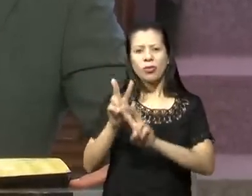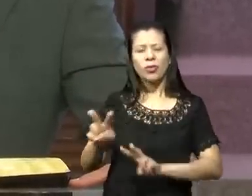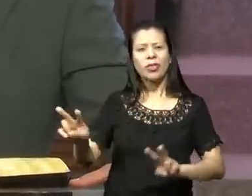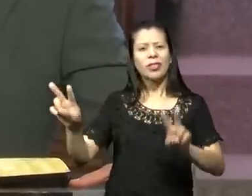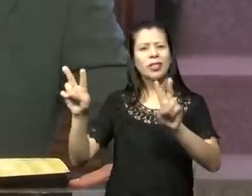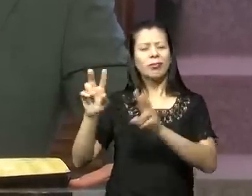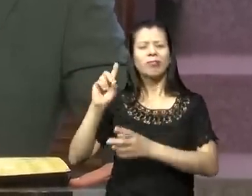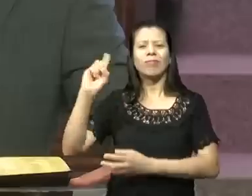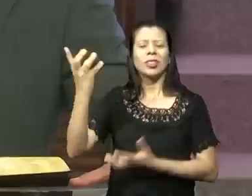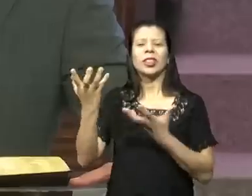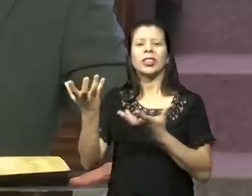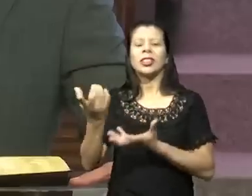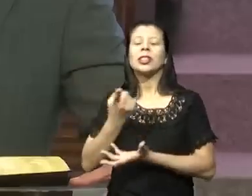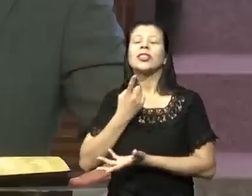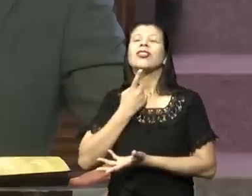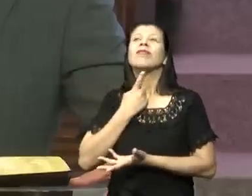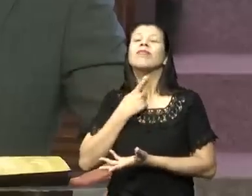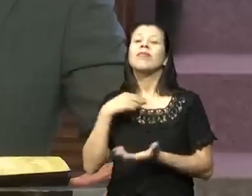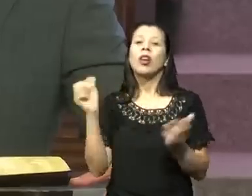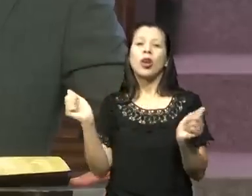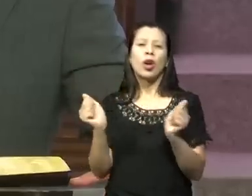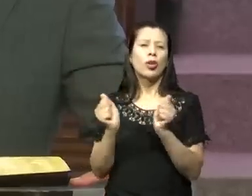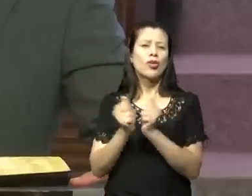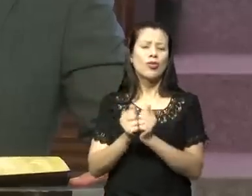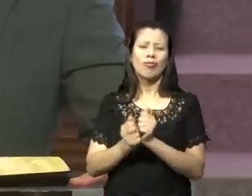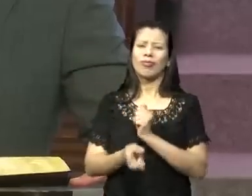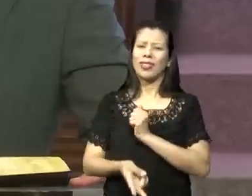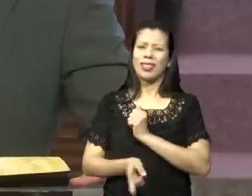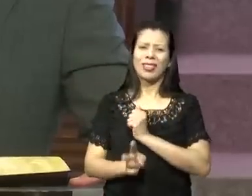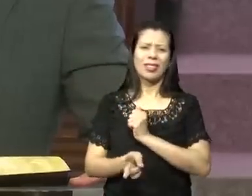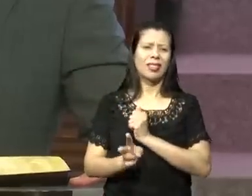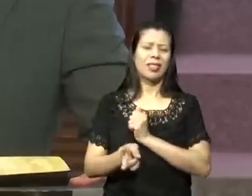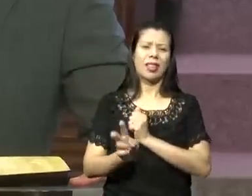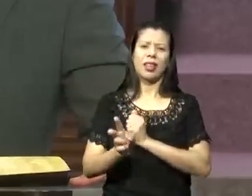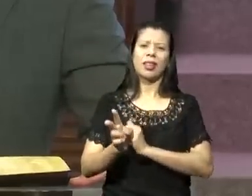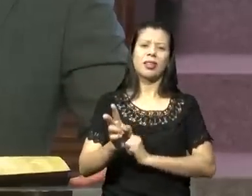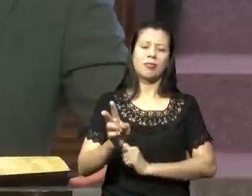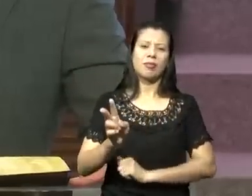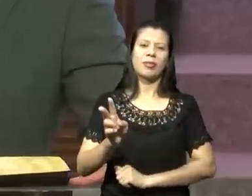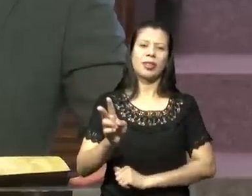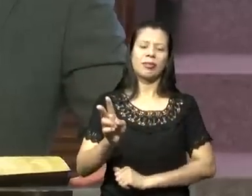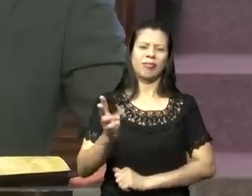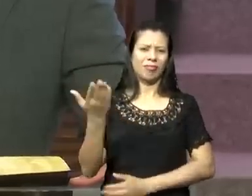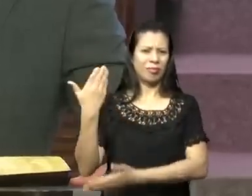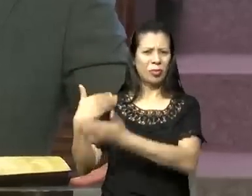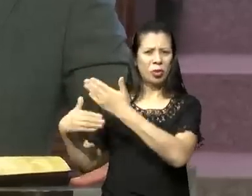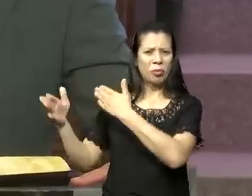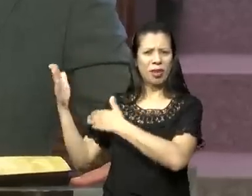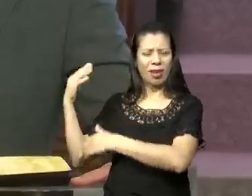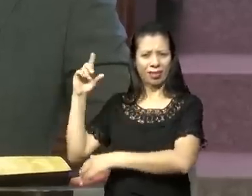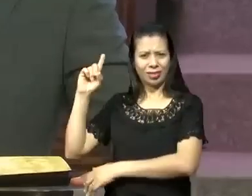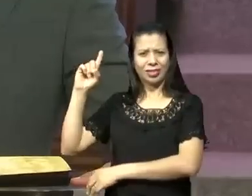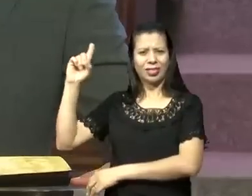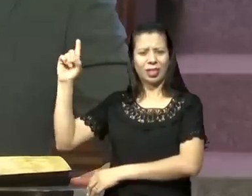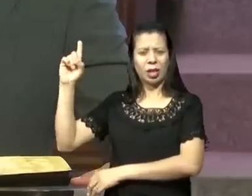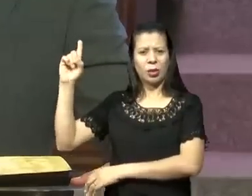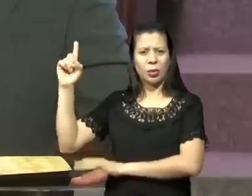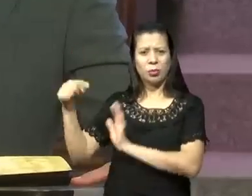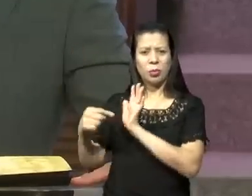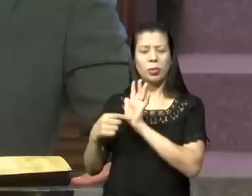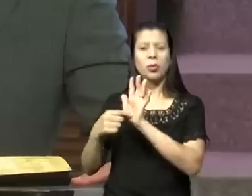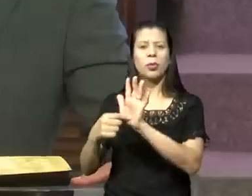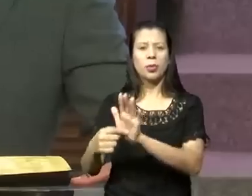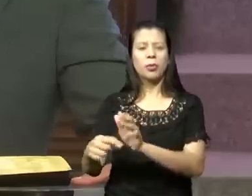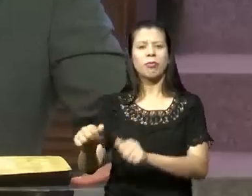desejou estar perto do homem Deus apareceu Abraão a Moisés